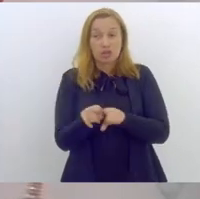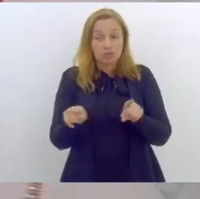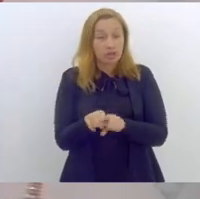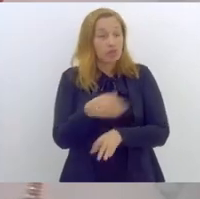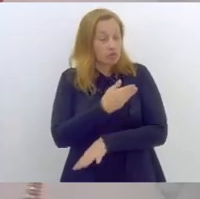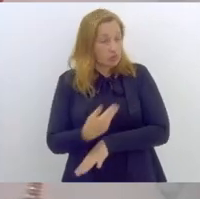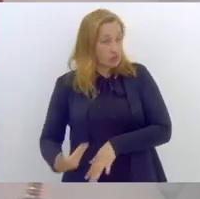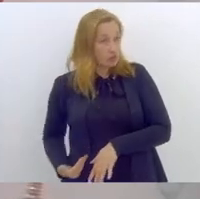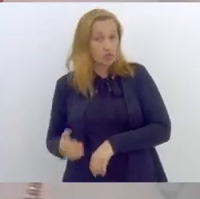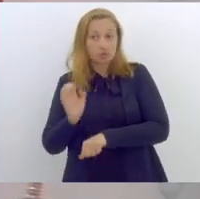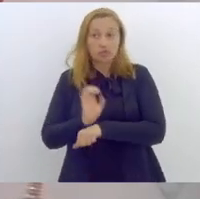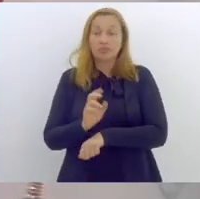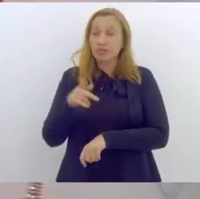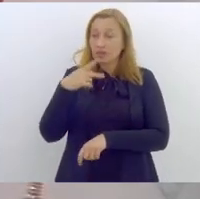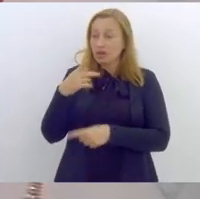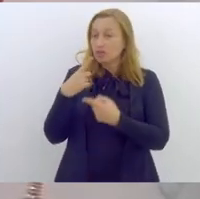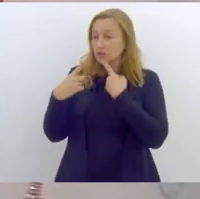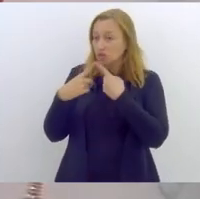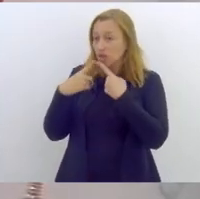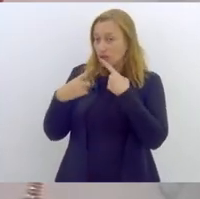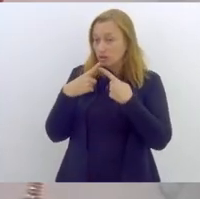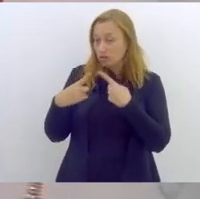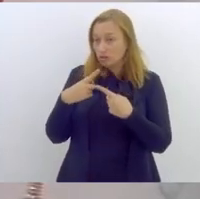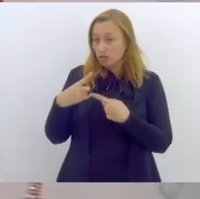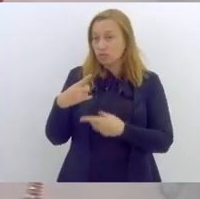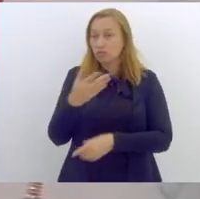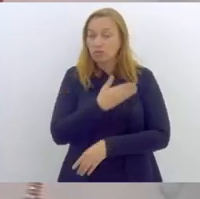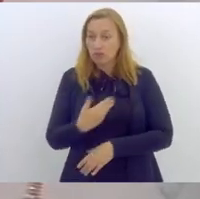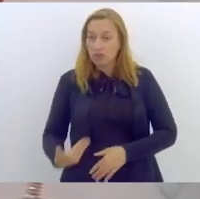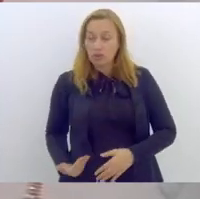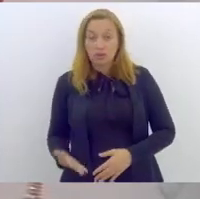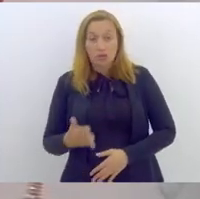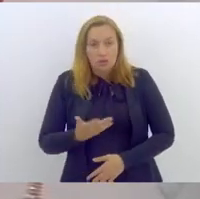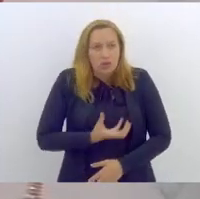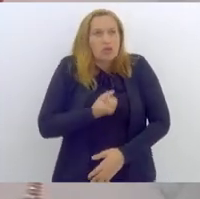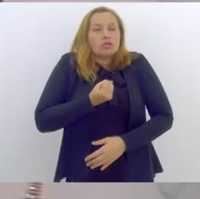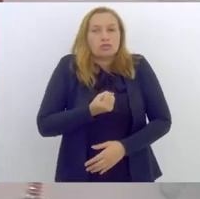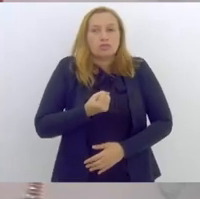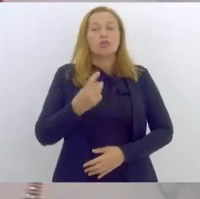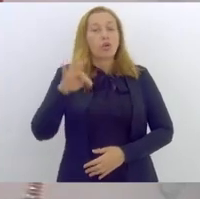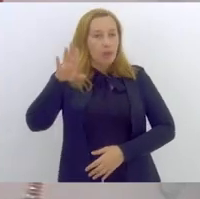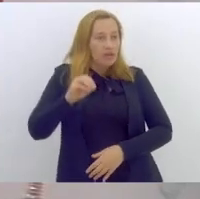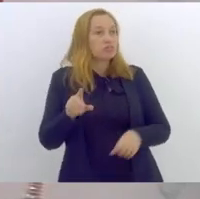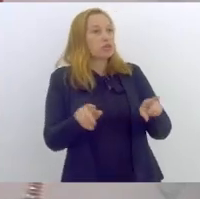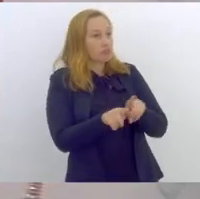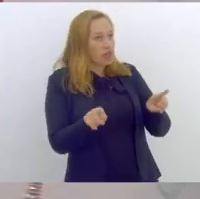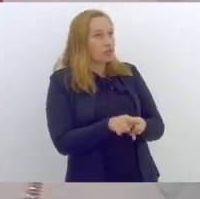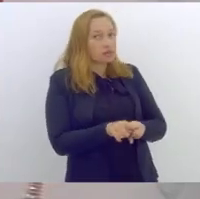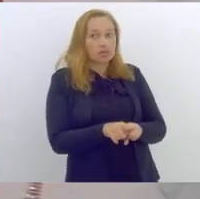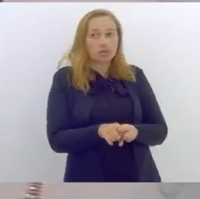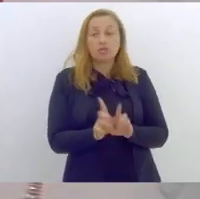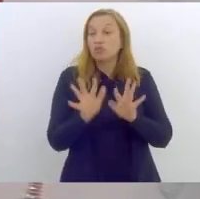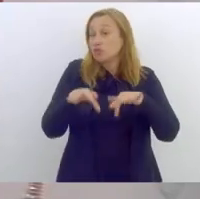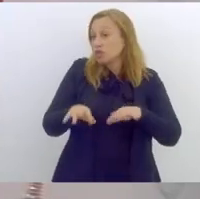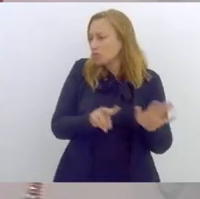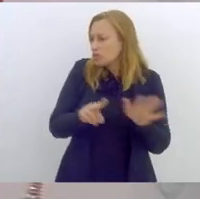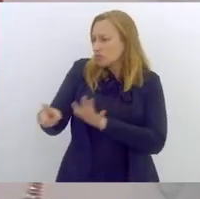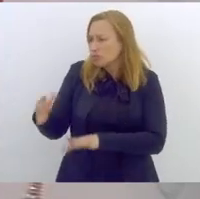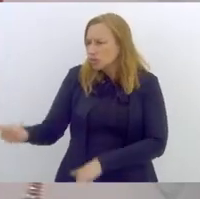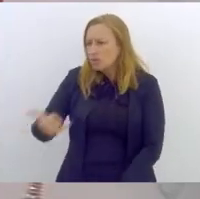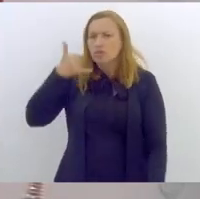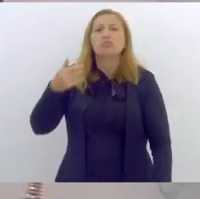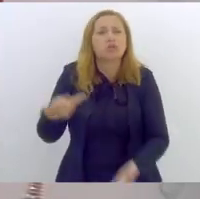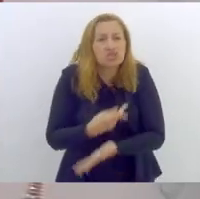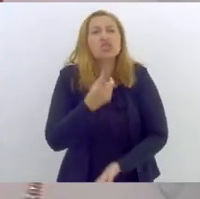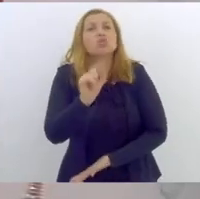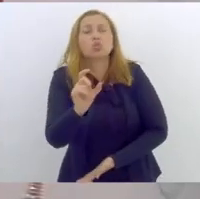e aqui me permite revelar o diálogo do governador comigo foi surpreendido com Gualberto também num final de semana me ligando que